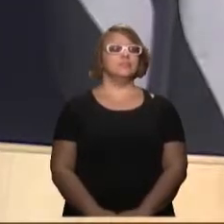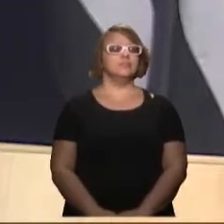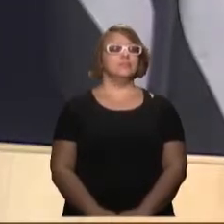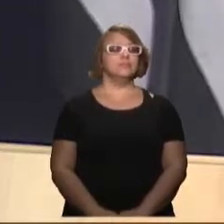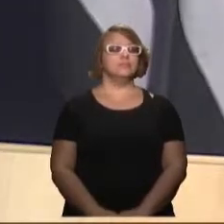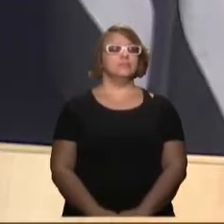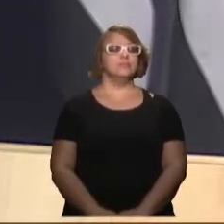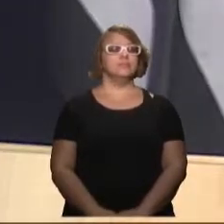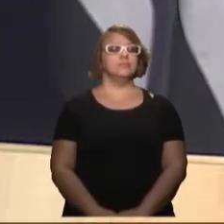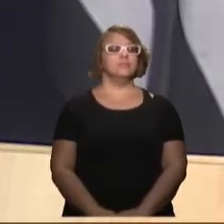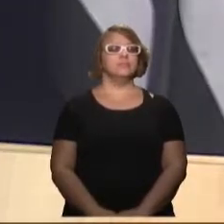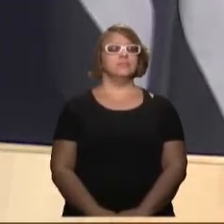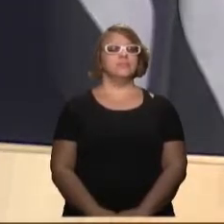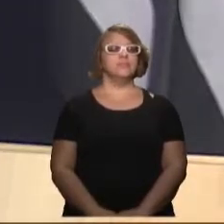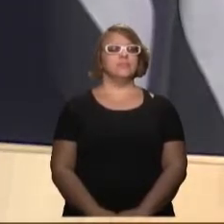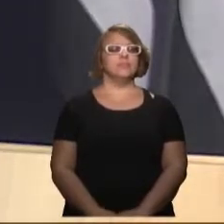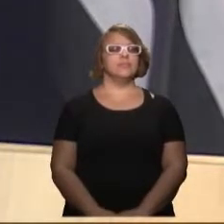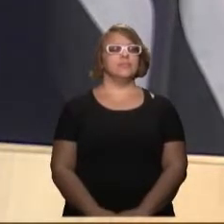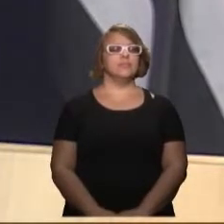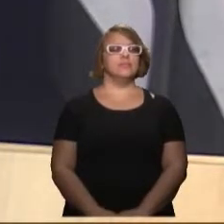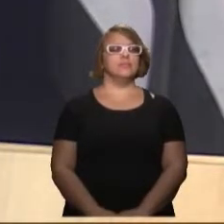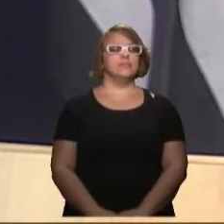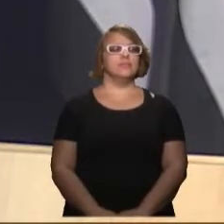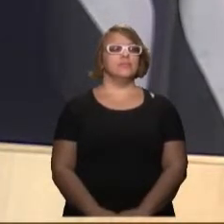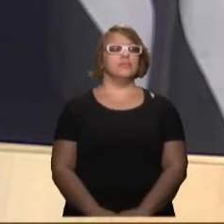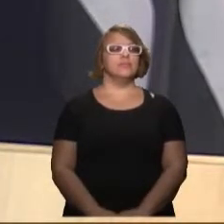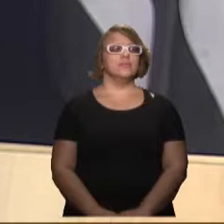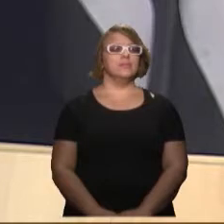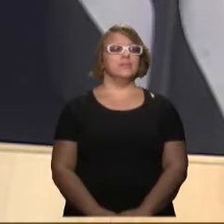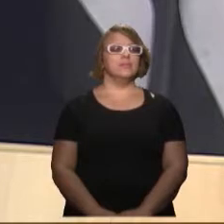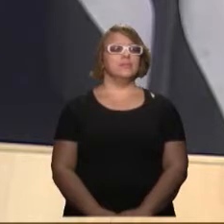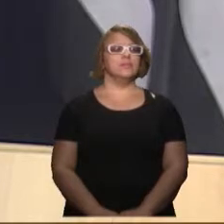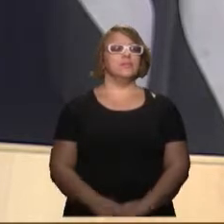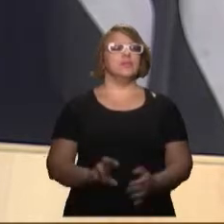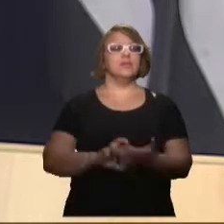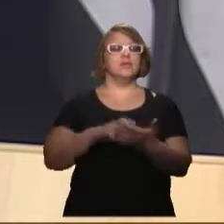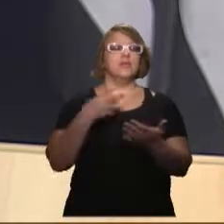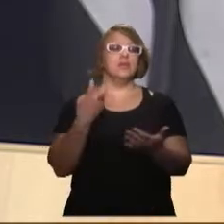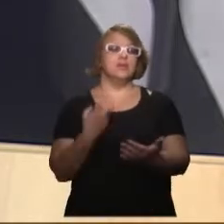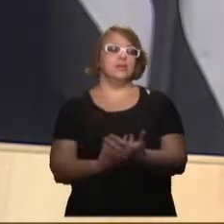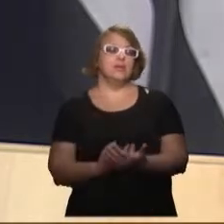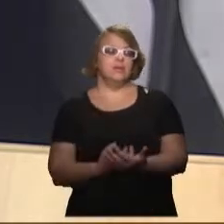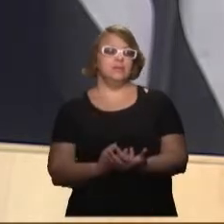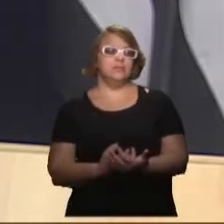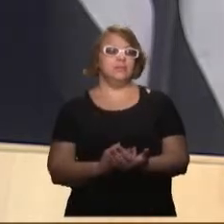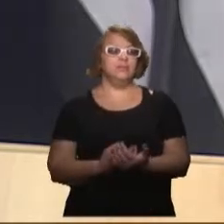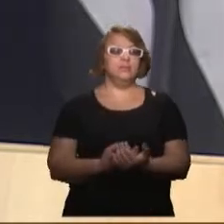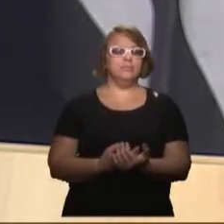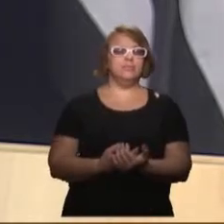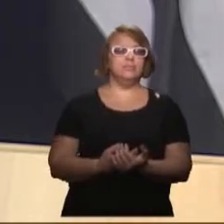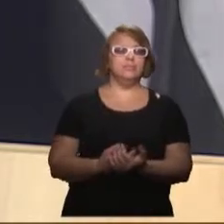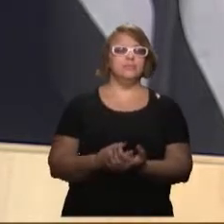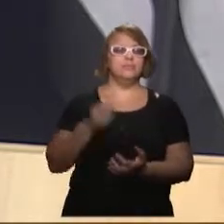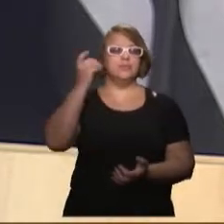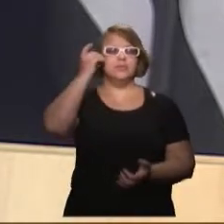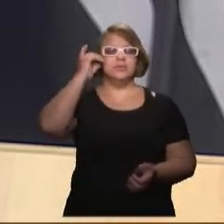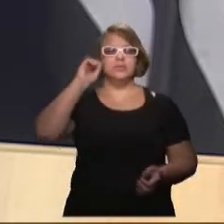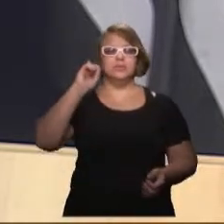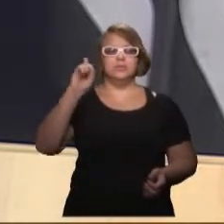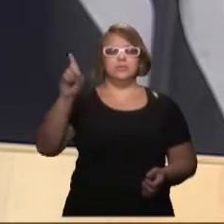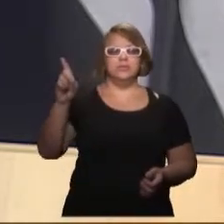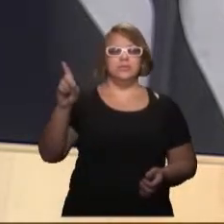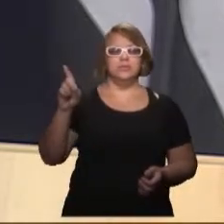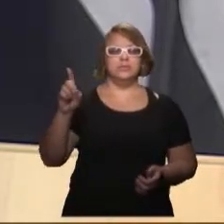É por isso que a inversão da ordem do dia, sem discutir, você não vai colocar seu pensamento, seja ele favorável, seja